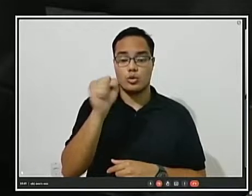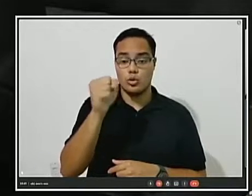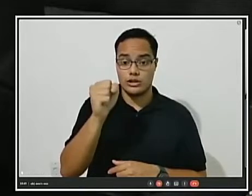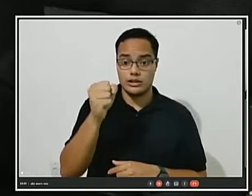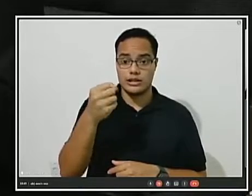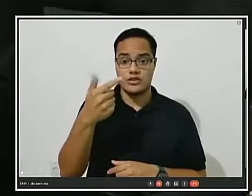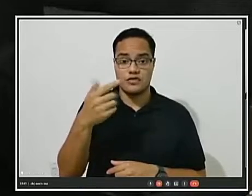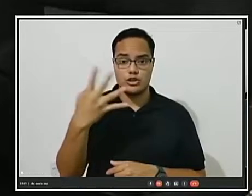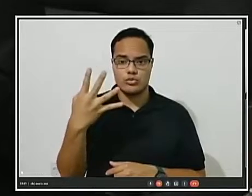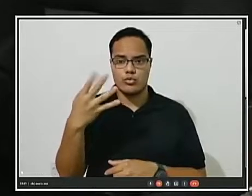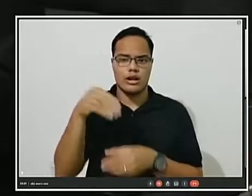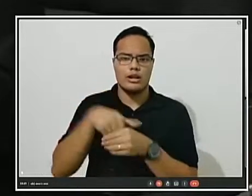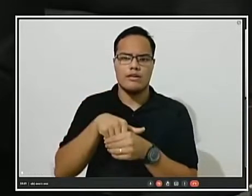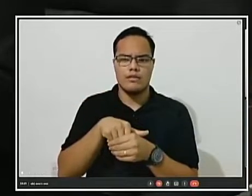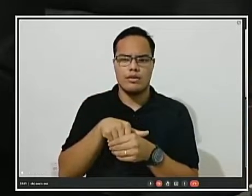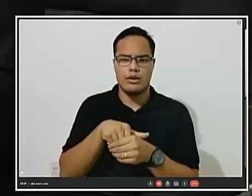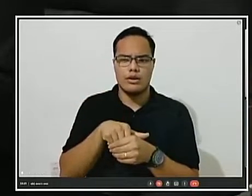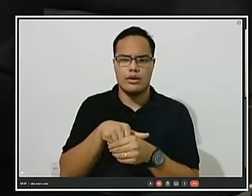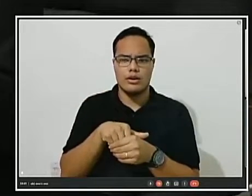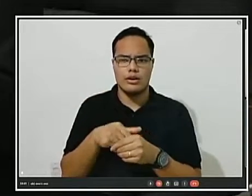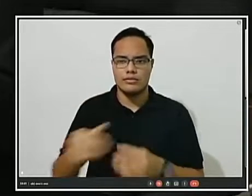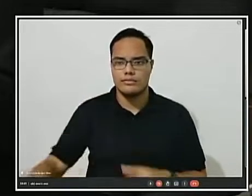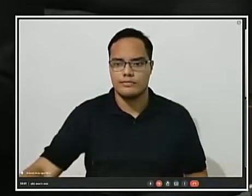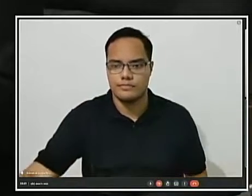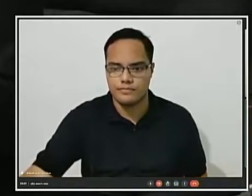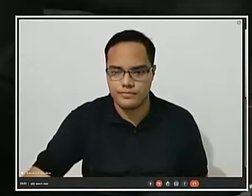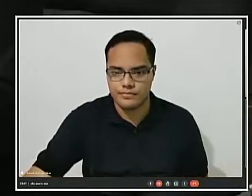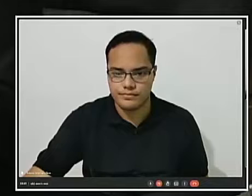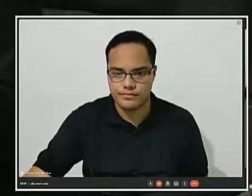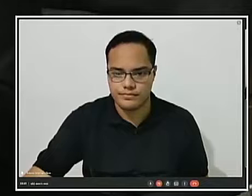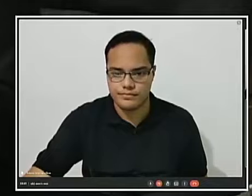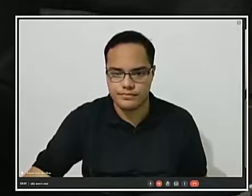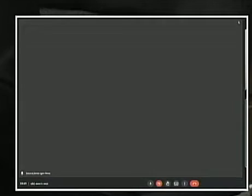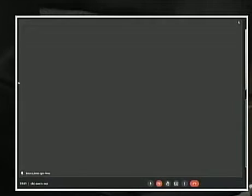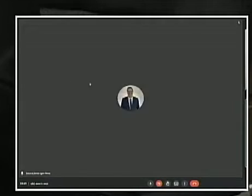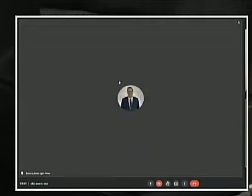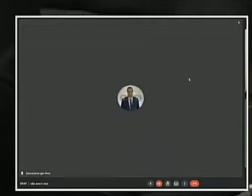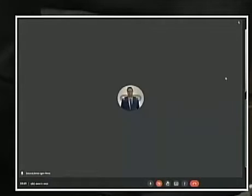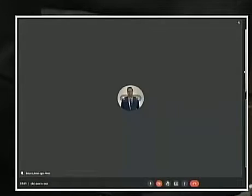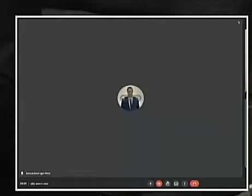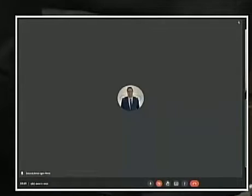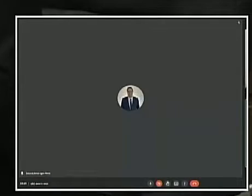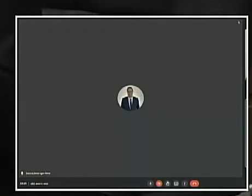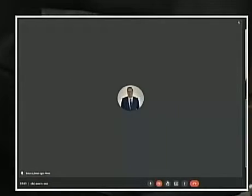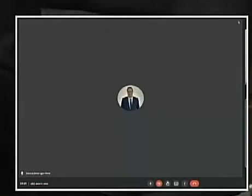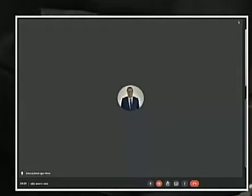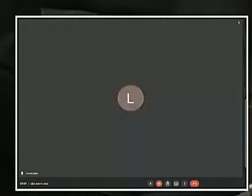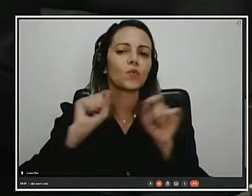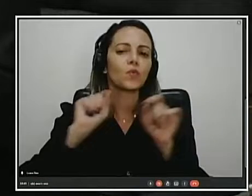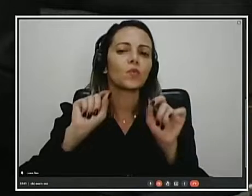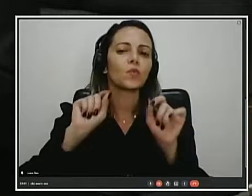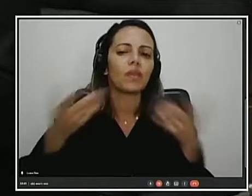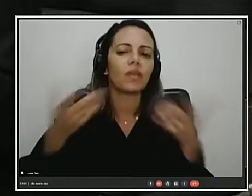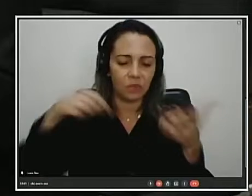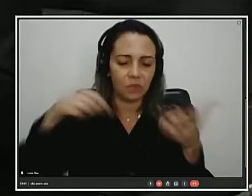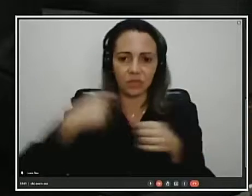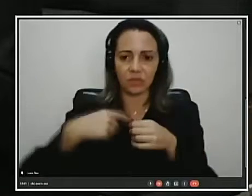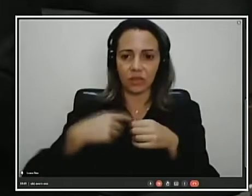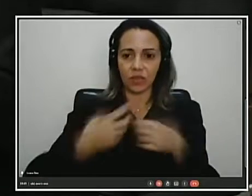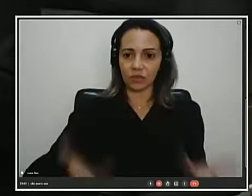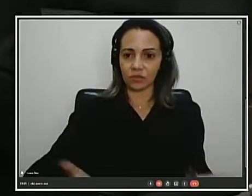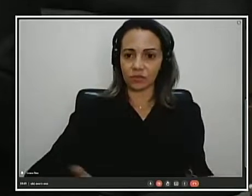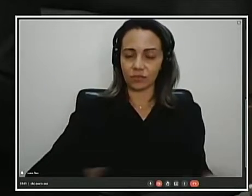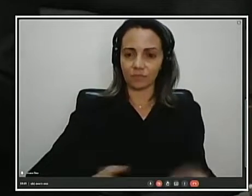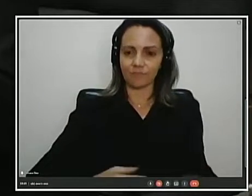Então me traga vereadora o Kiki esses nomes aqui trouxeram para cidade onde Vitória e essa questão